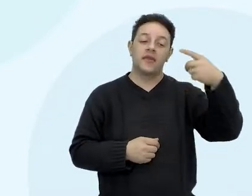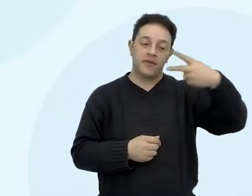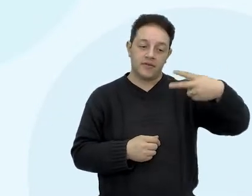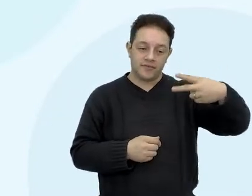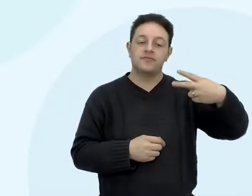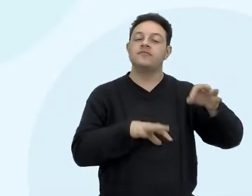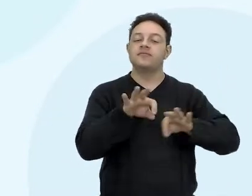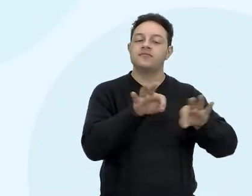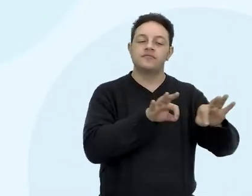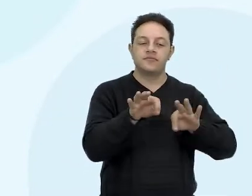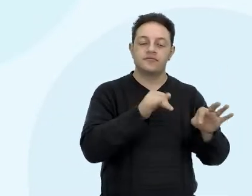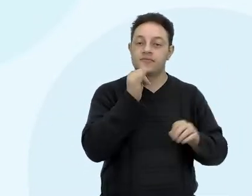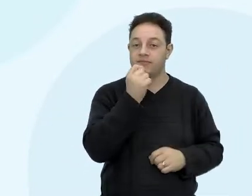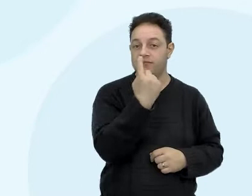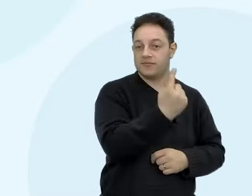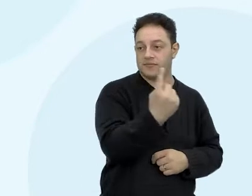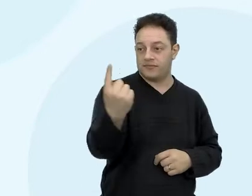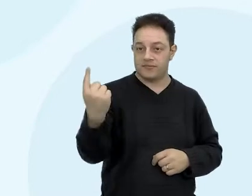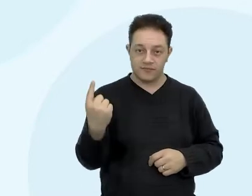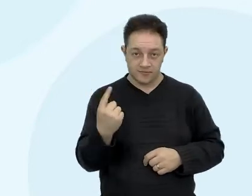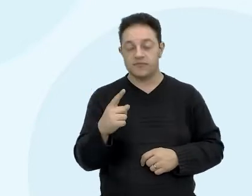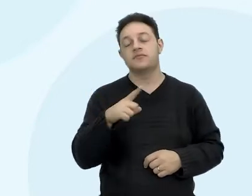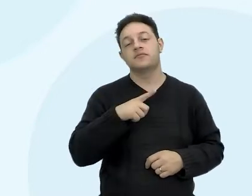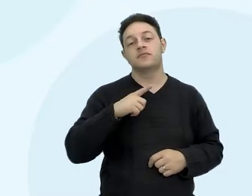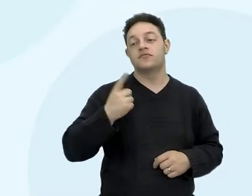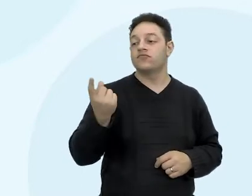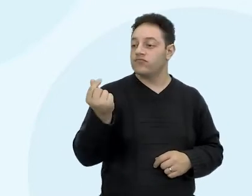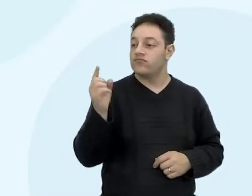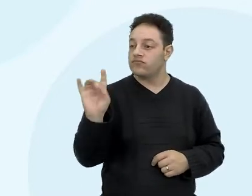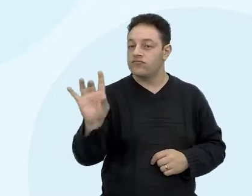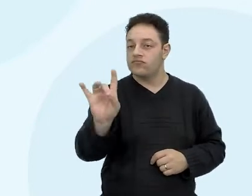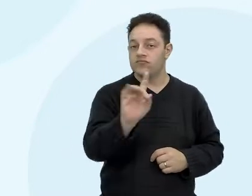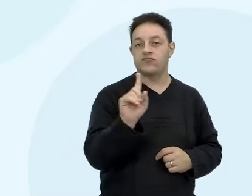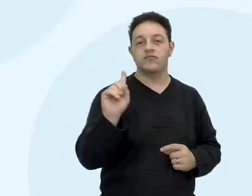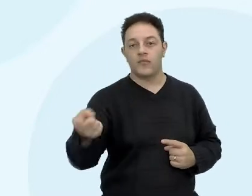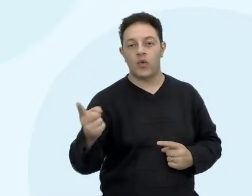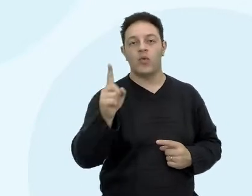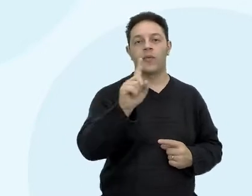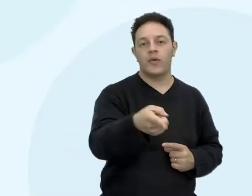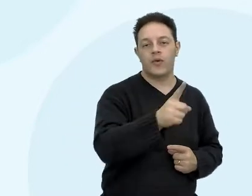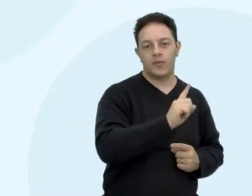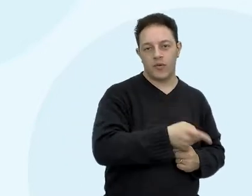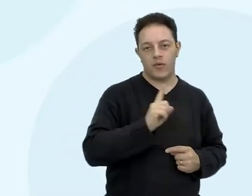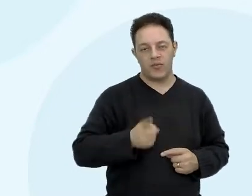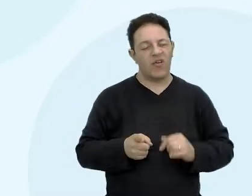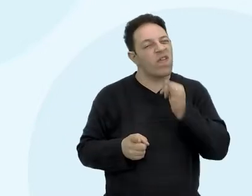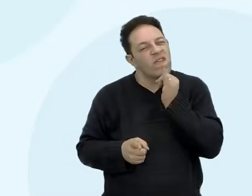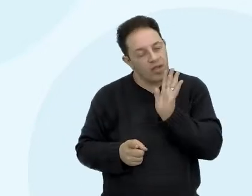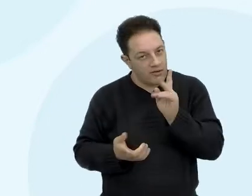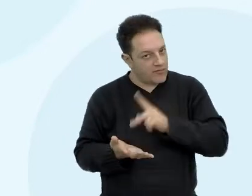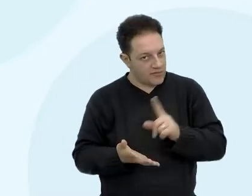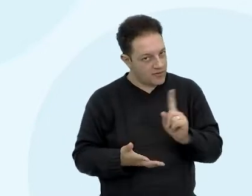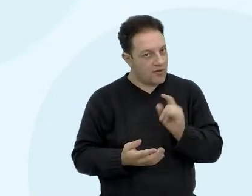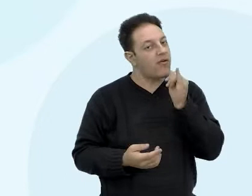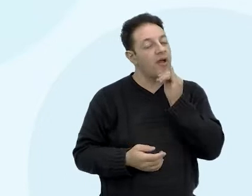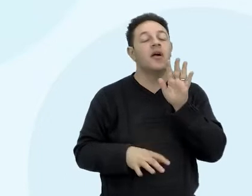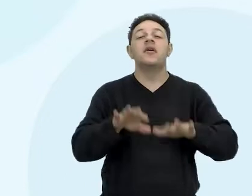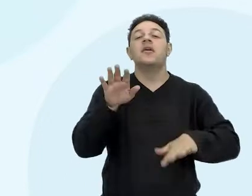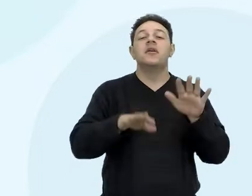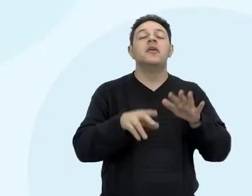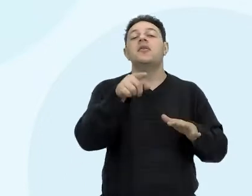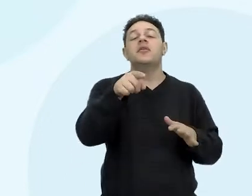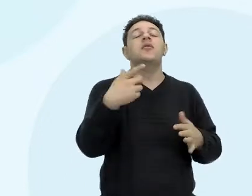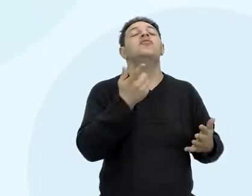de preparação. Cada jogador inicia o jogo com R$1.000, lembrando que depende muito do que você obteve aí, qual